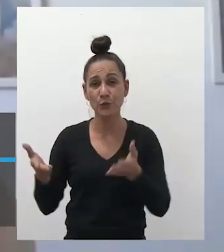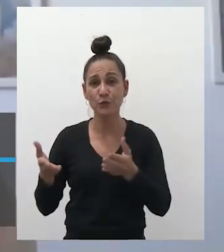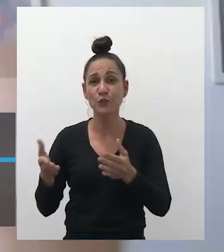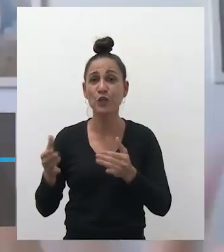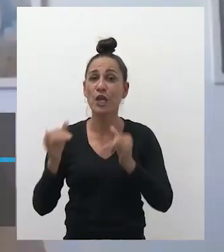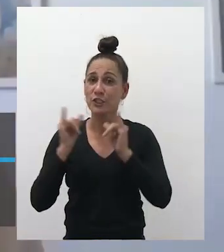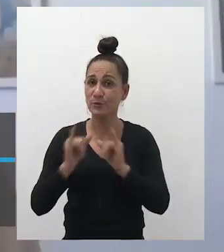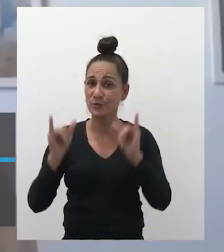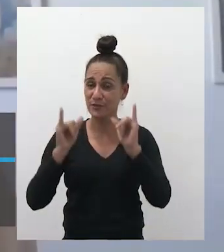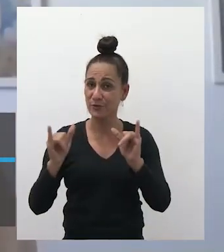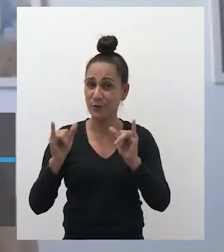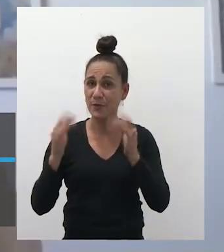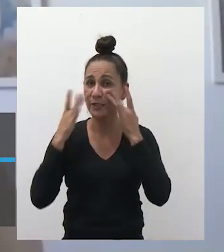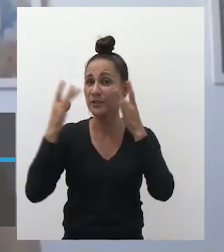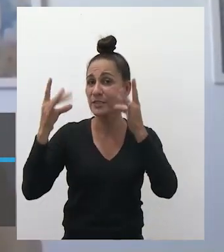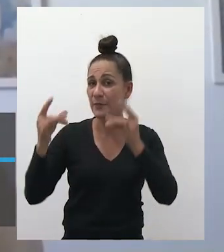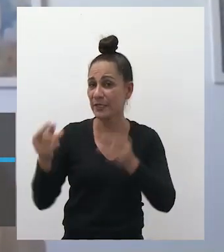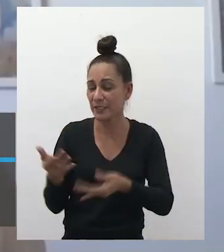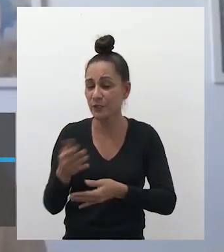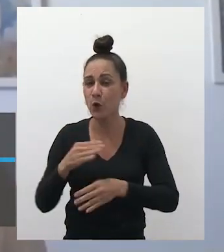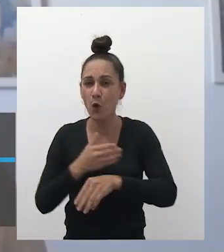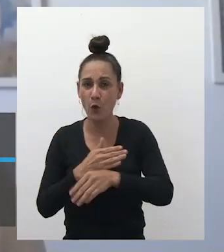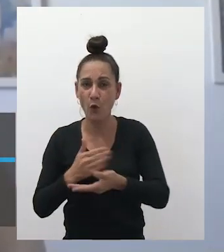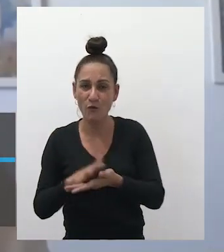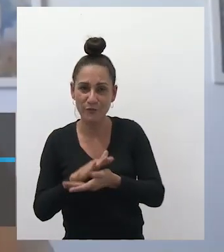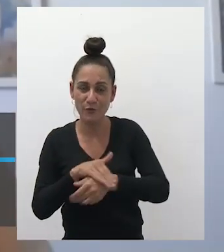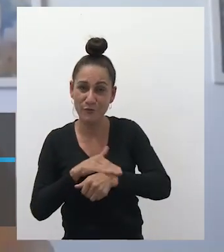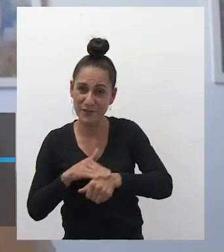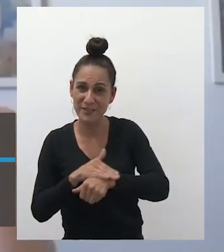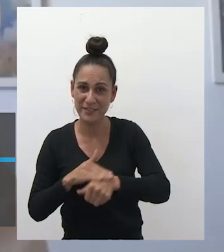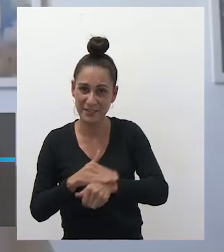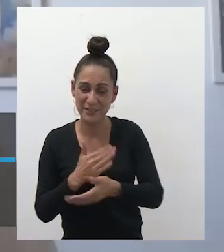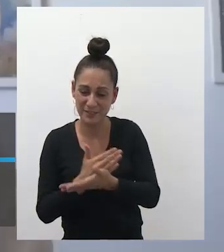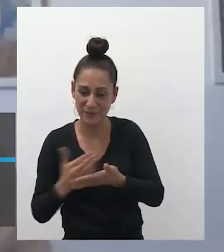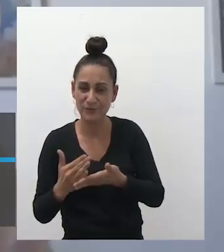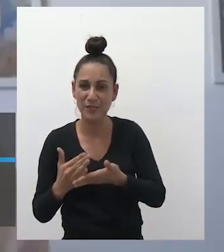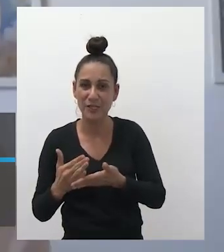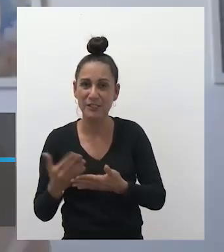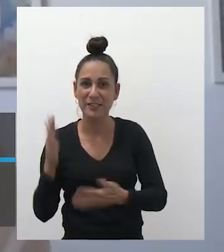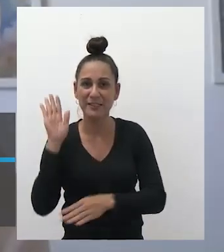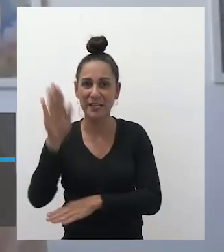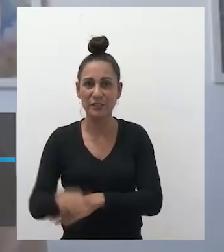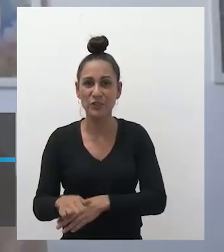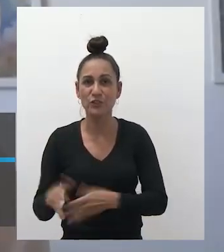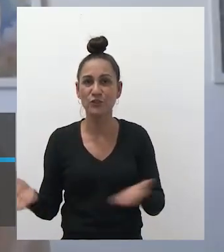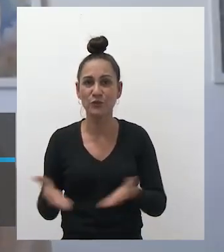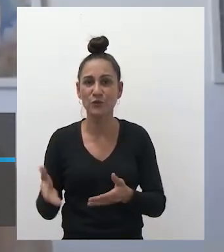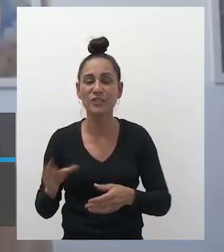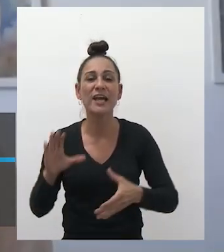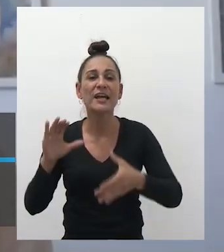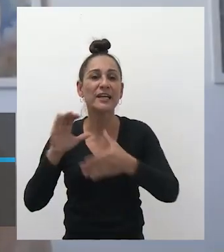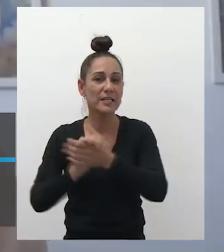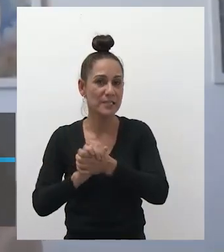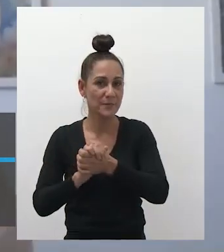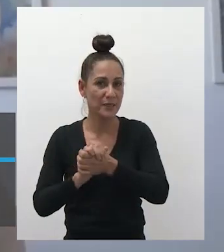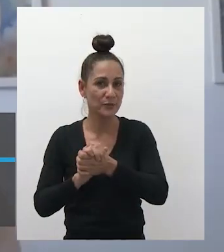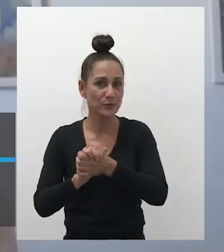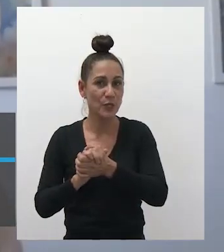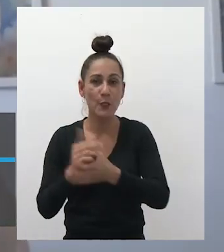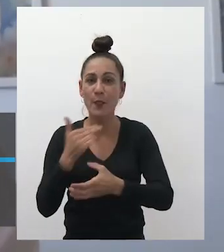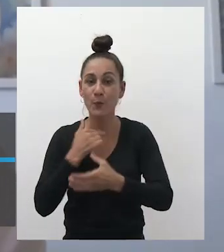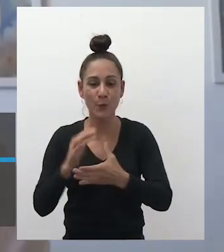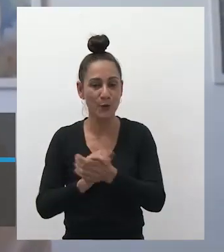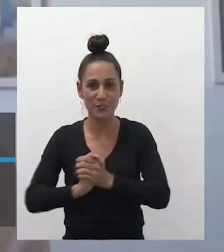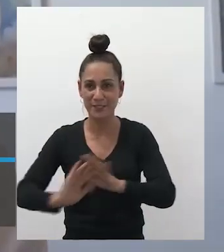nós estamos aqui conversando na tarde de hoje. É um casamento. Mas esse casamento não pode ter divórcio.